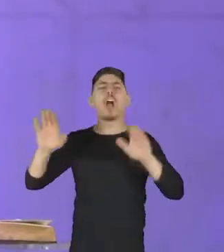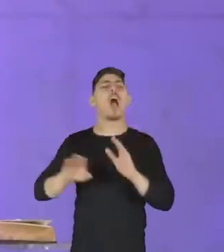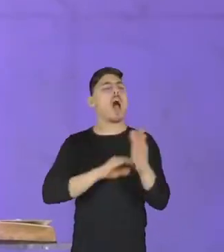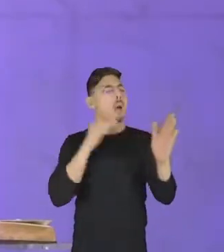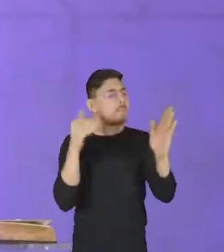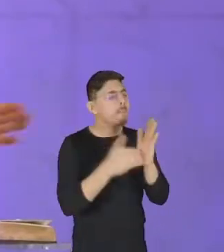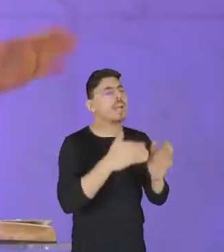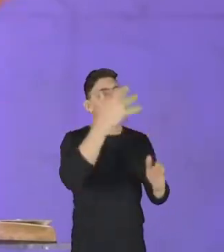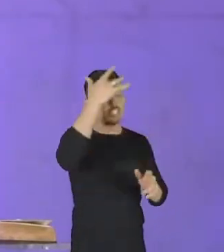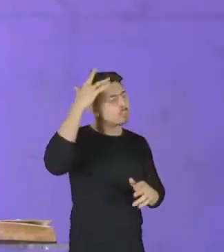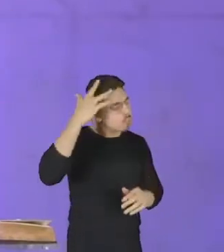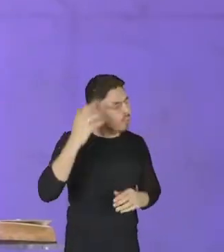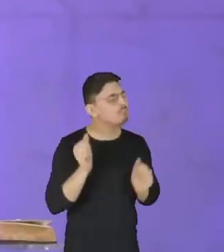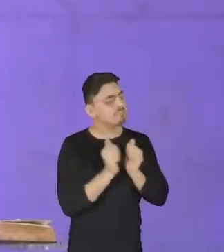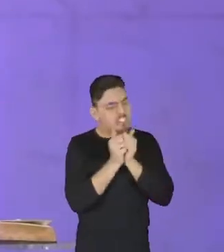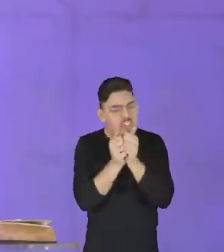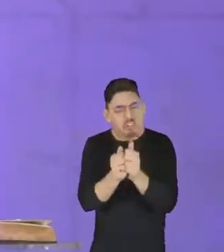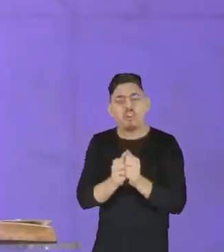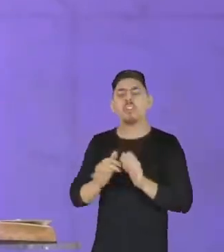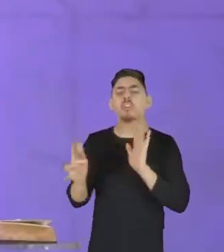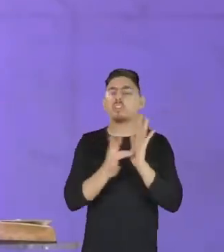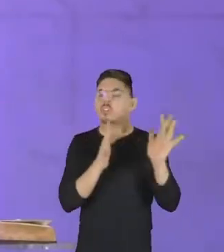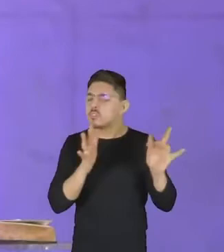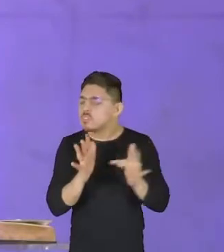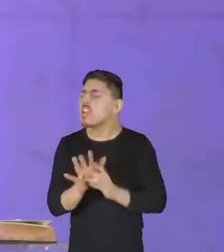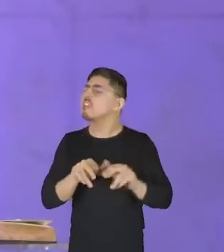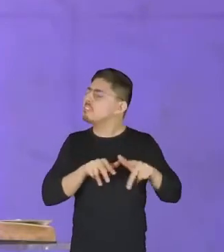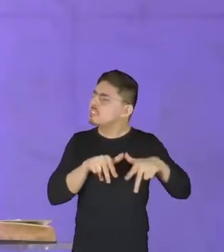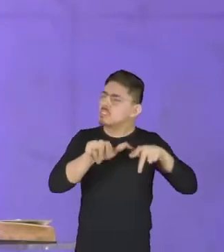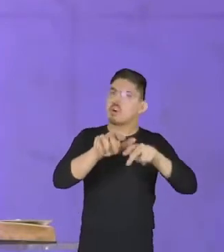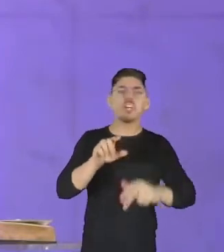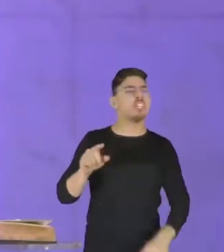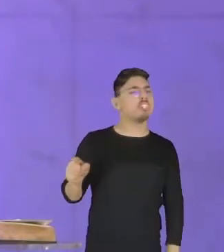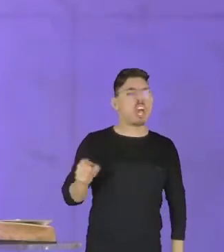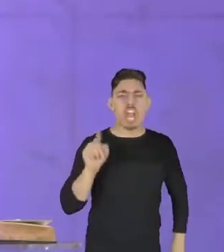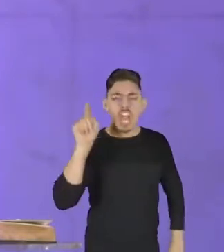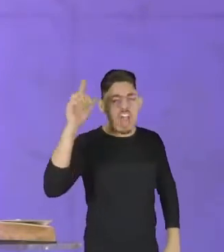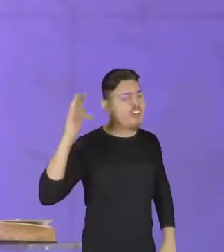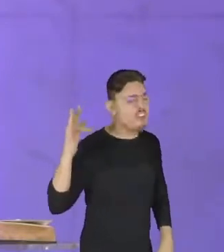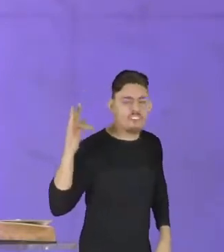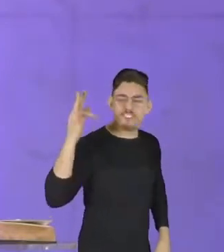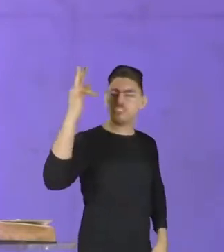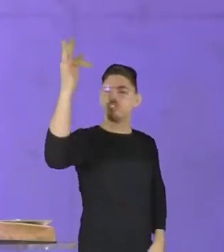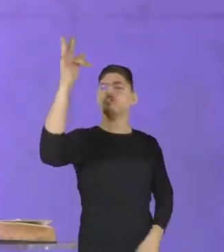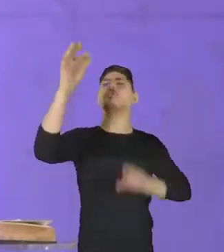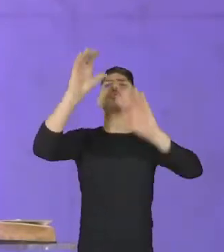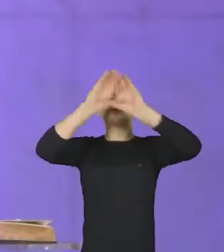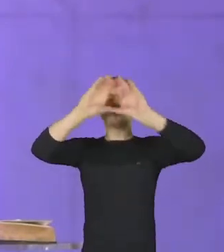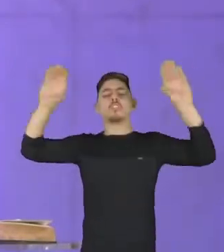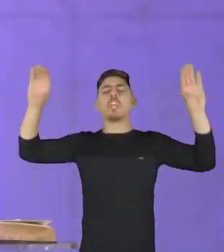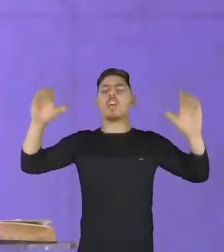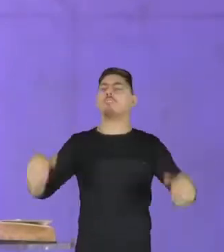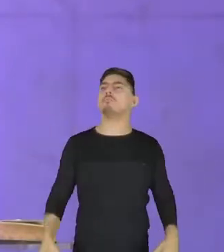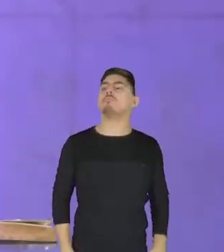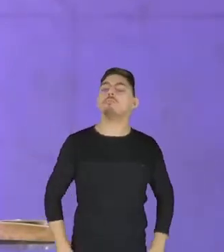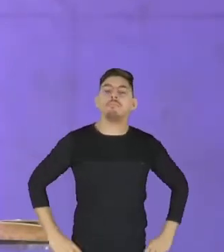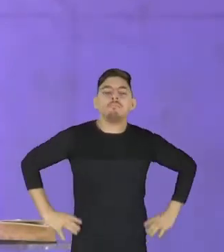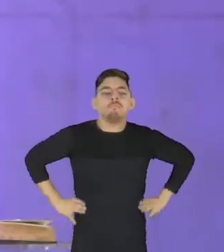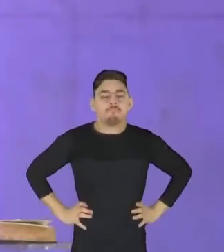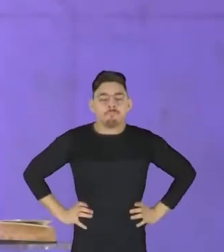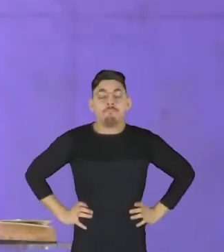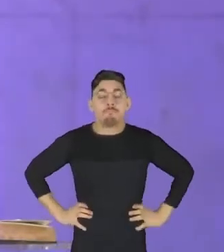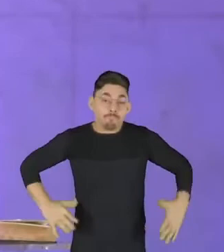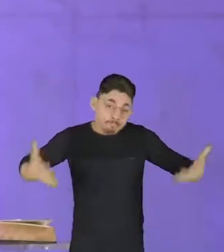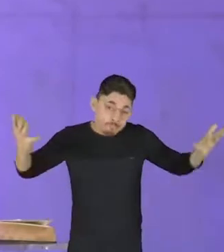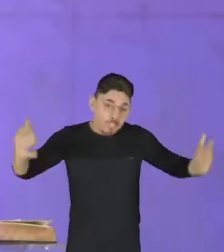Jesus, que andam pelo caminho que é Jesus, nós estamos indo para a nossa Canaã celestial. E